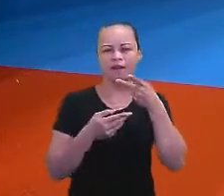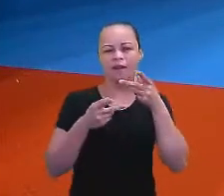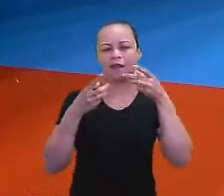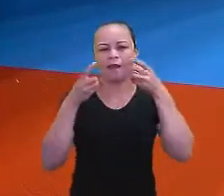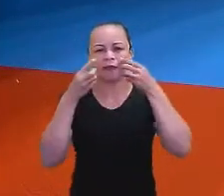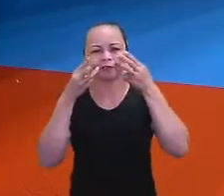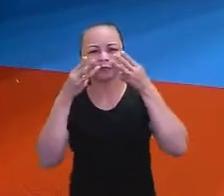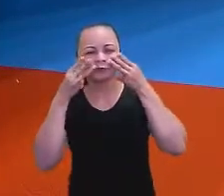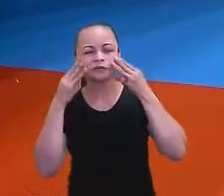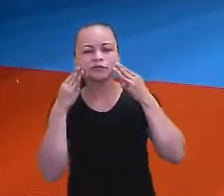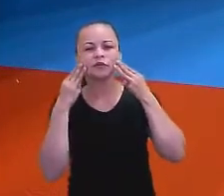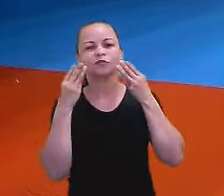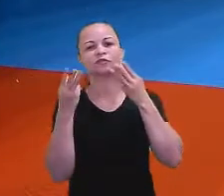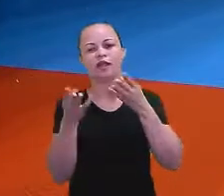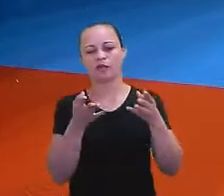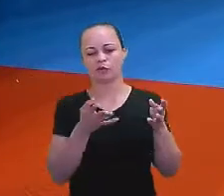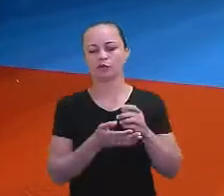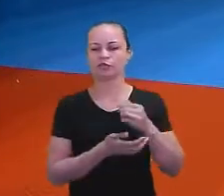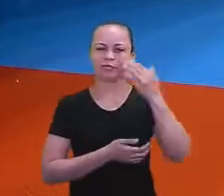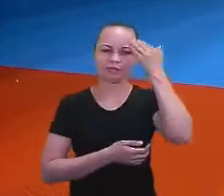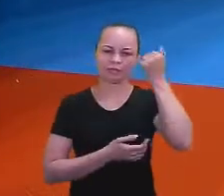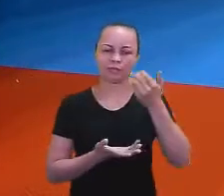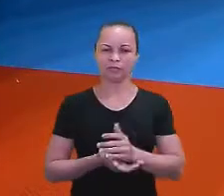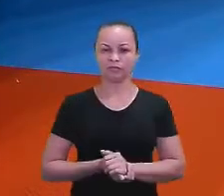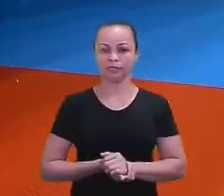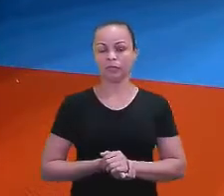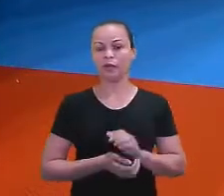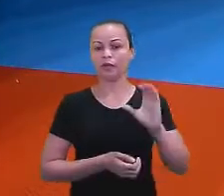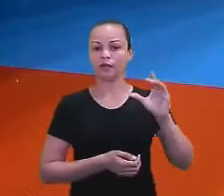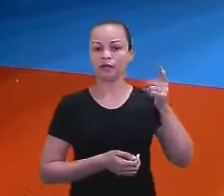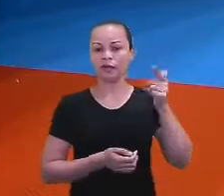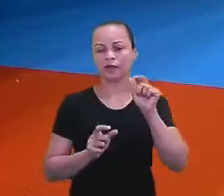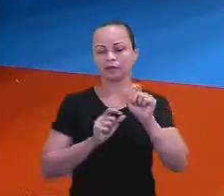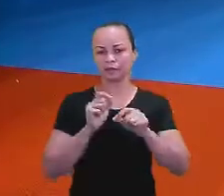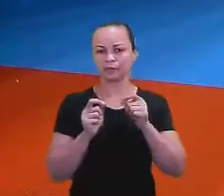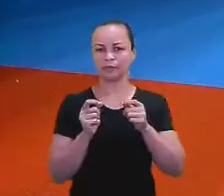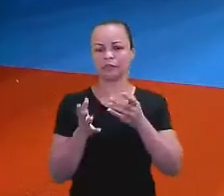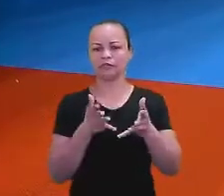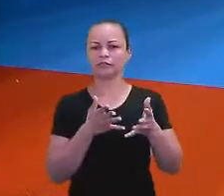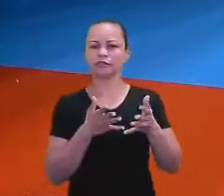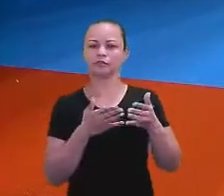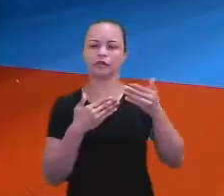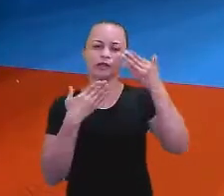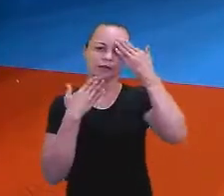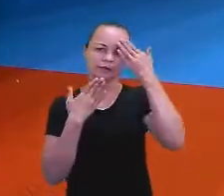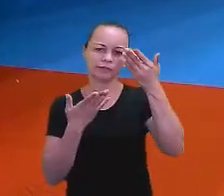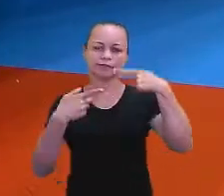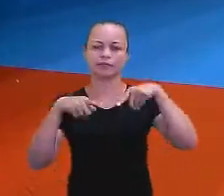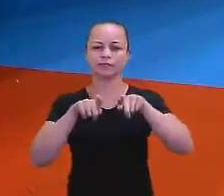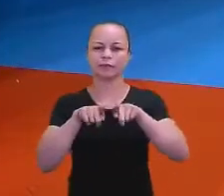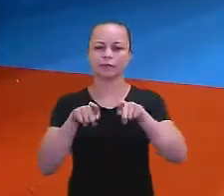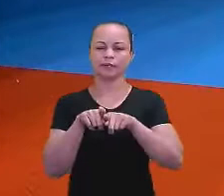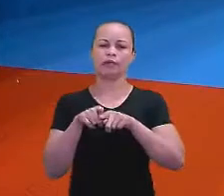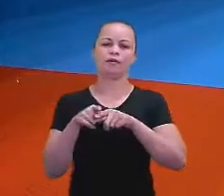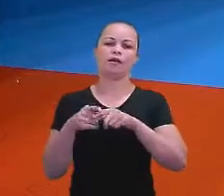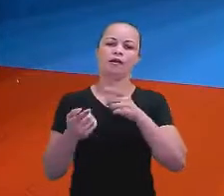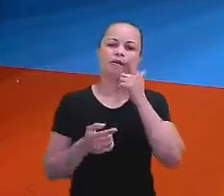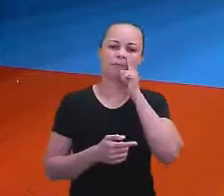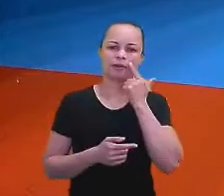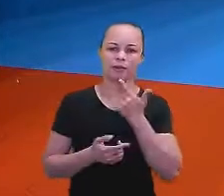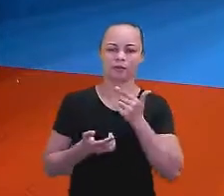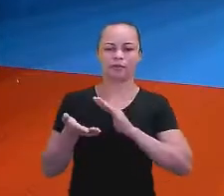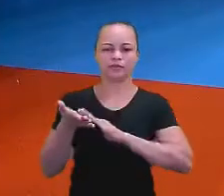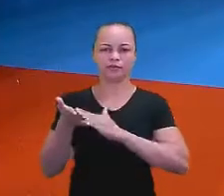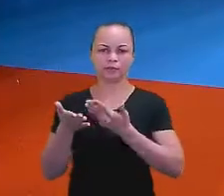lá e pergunta a ele, que ele sabe tudo. E claro, eu não podia deixar de registrar com letras garrafais meu muito obrigado à estimada Bárbara,